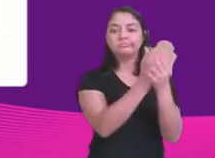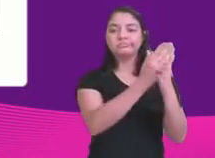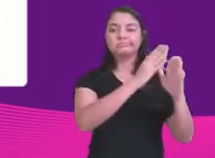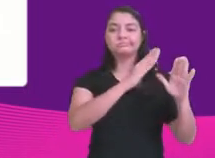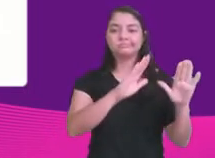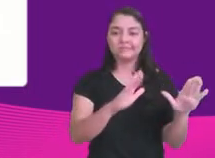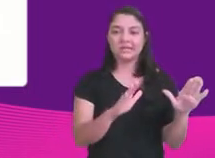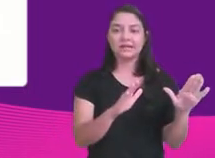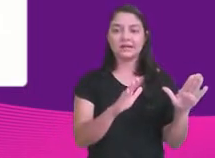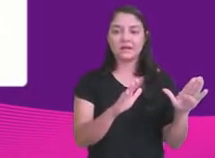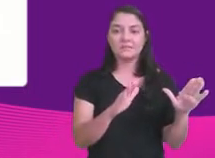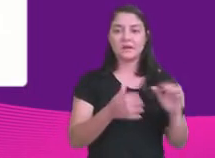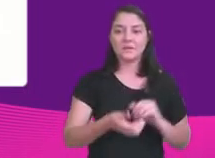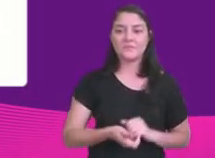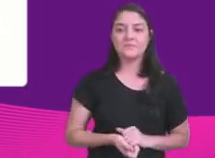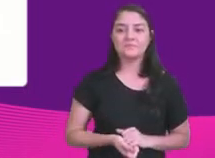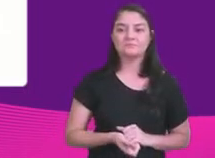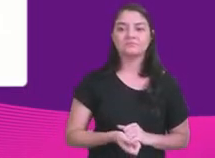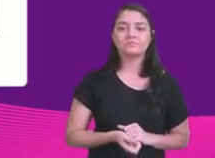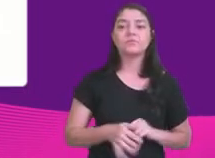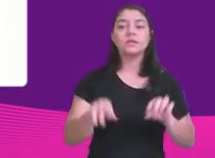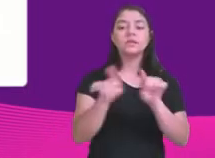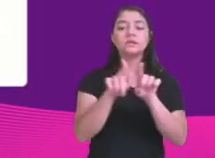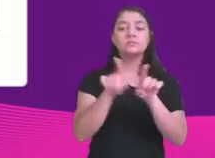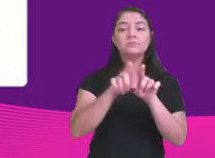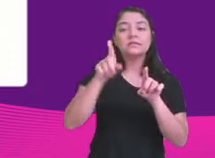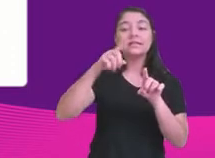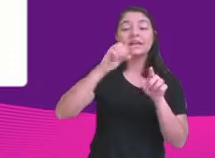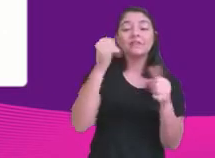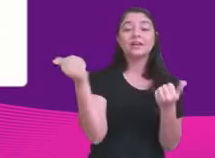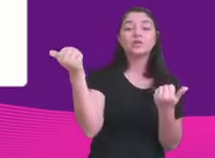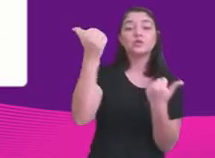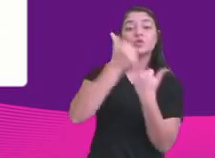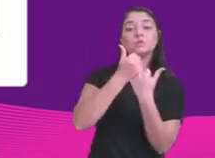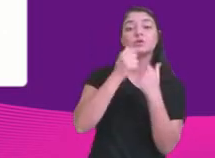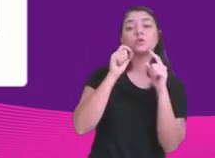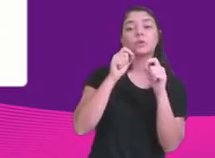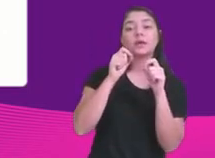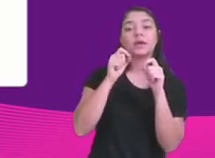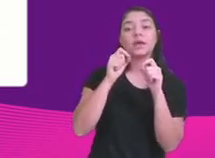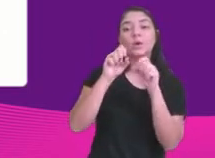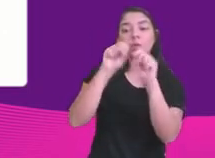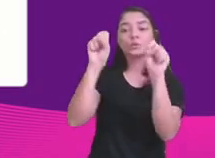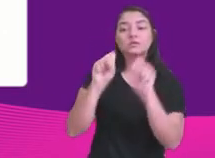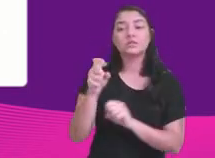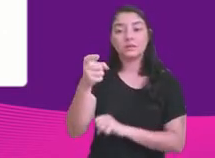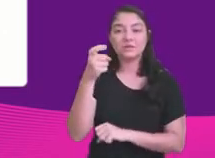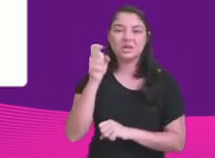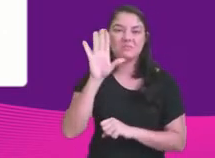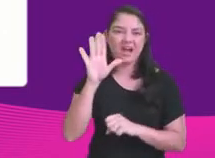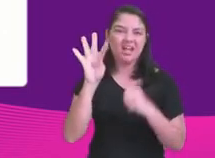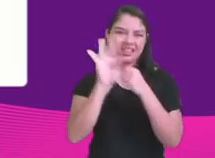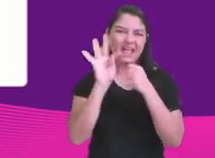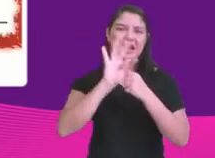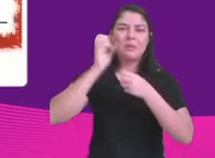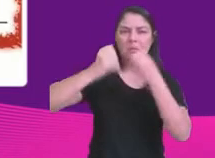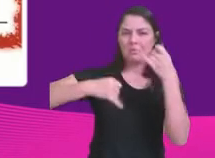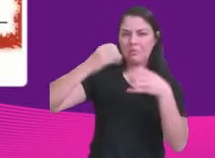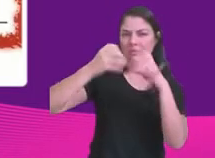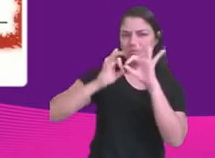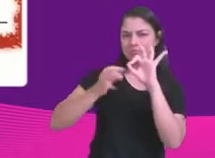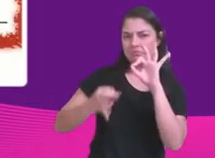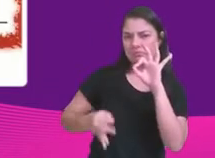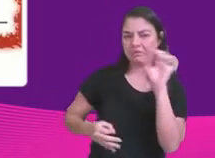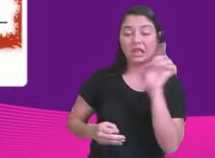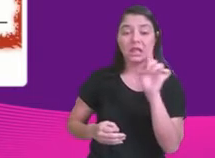chegando para substituí-lo o sistema X, que eu não vou entrar nos detalhes técnicos desse sistema. A